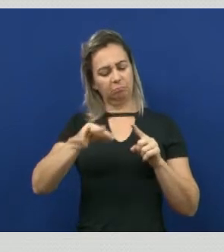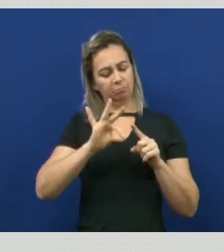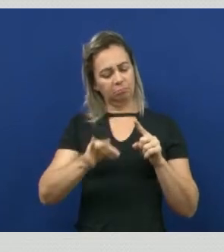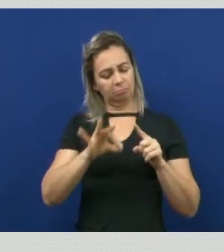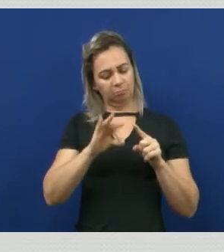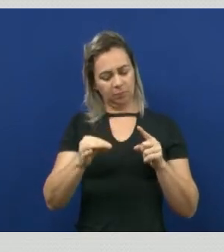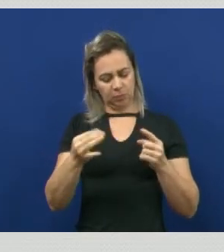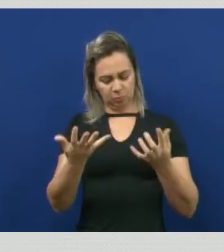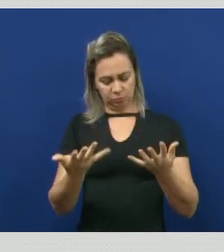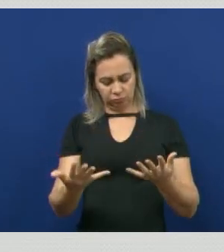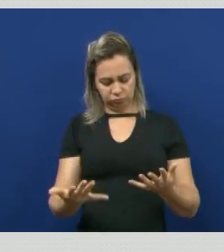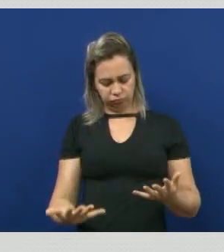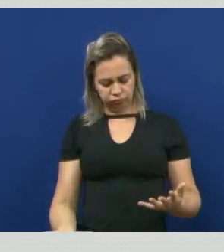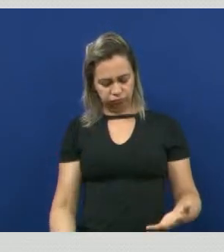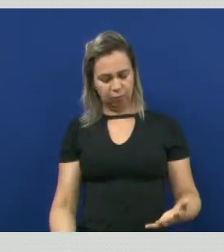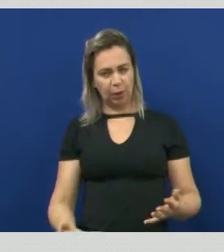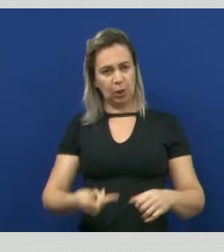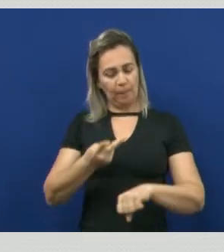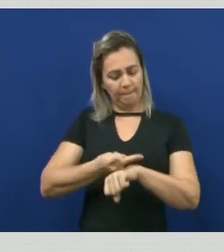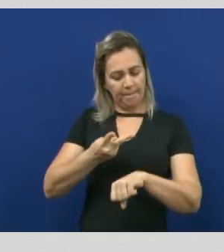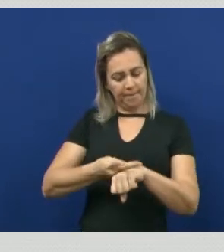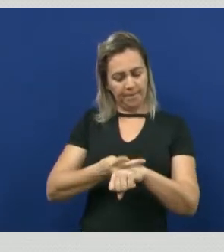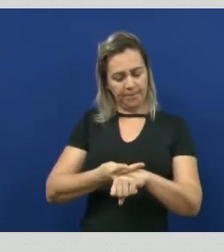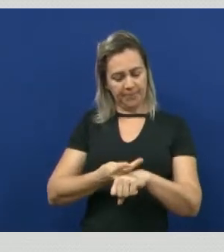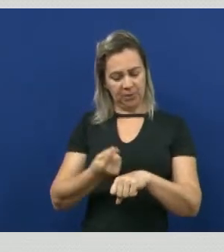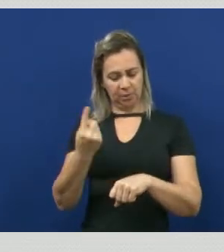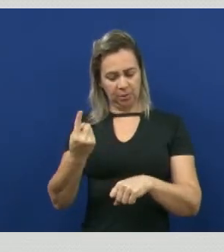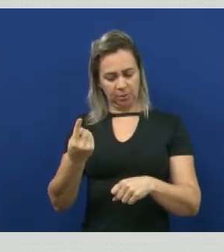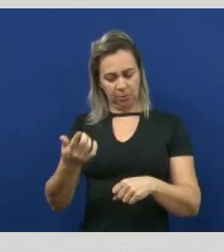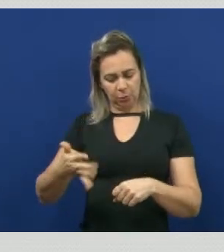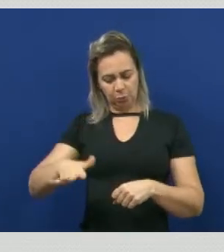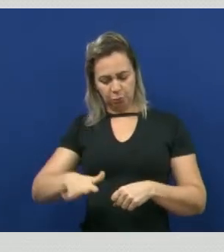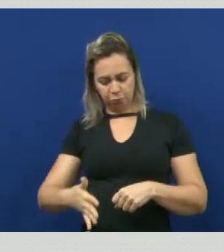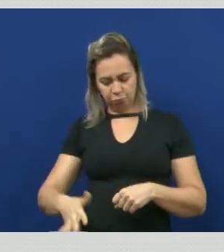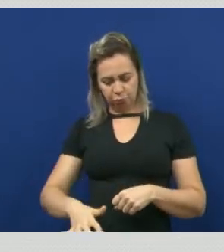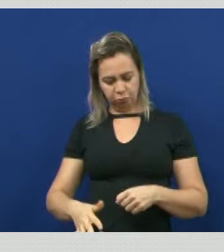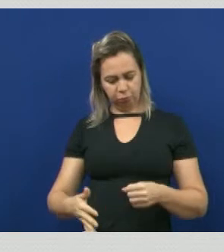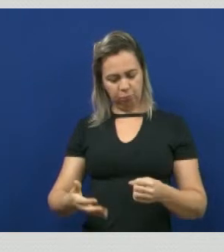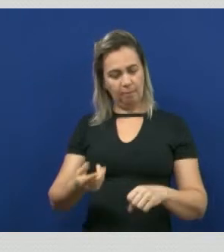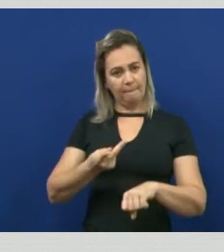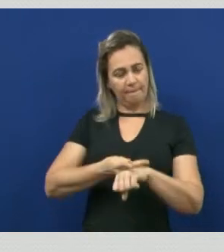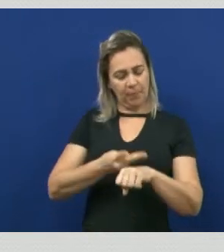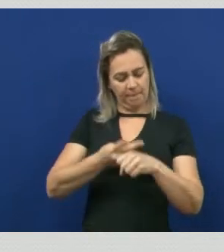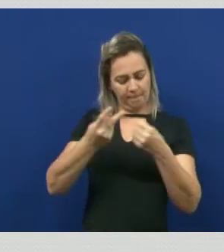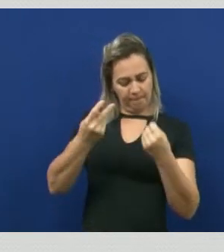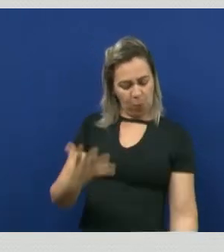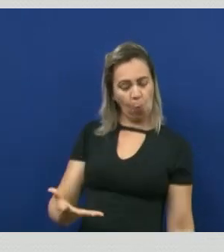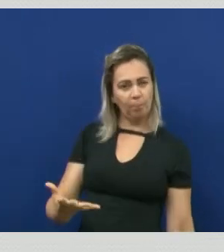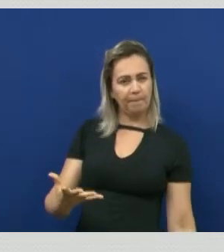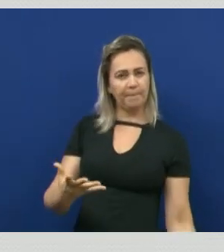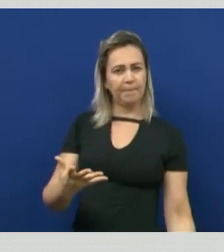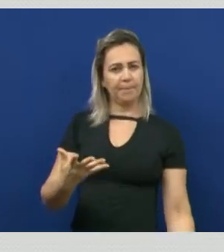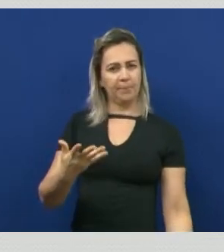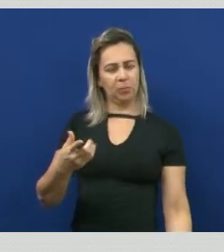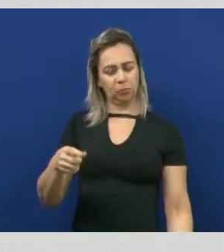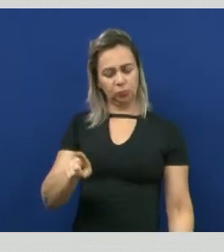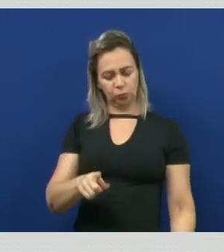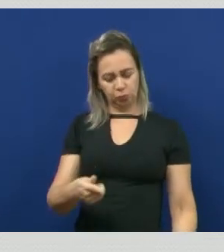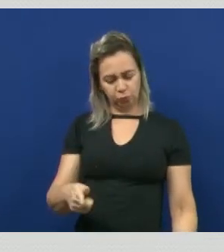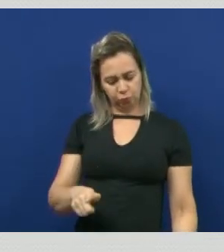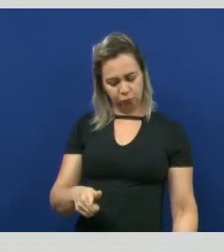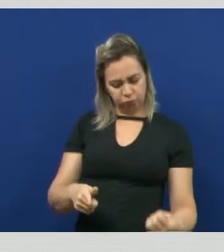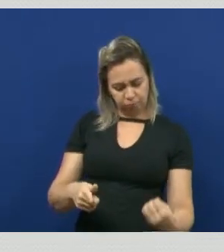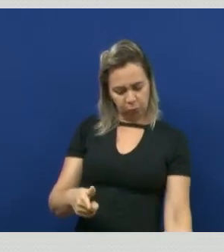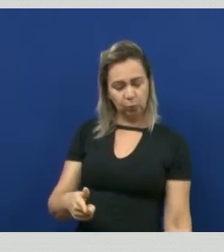e soltar os dois, você vai pensar, lógico, a pedra vai cair primeiro, a pena não. Galileu tinha outra ideia